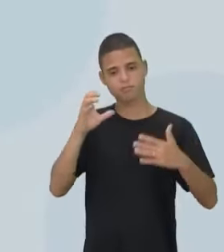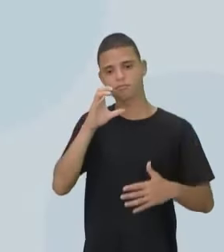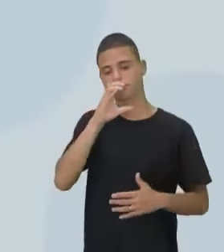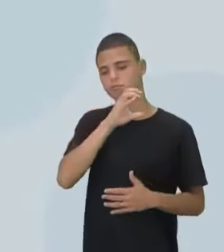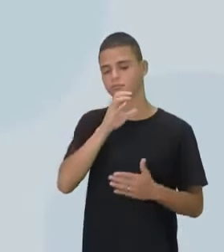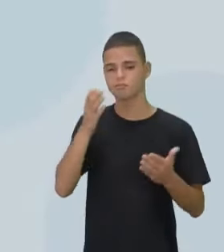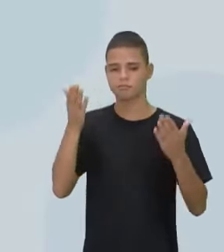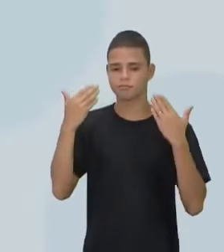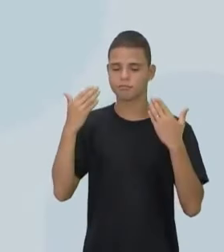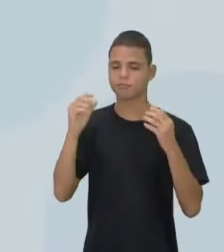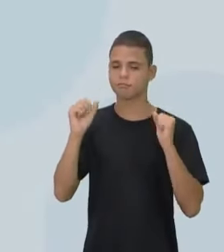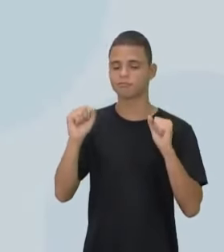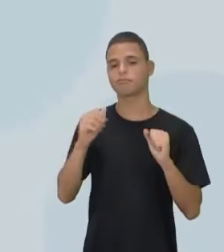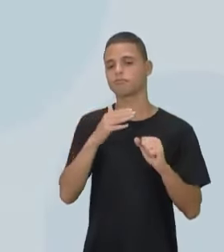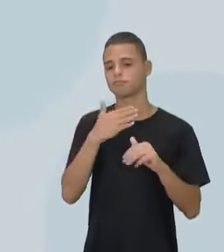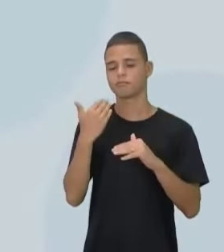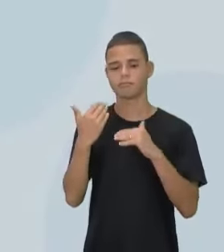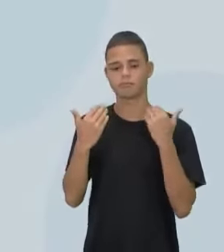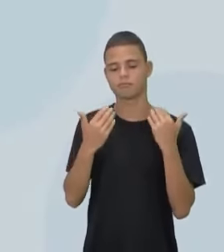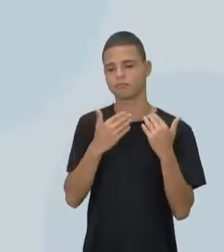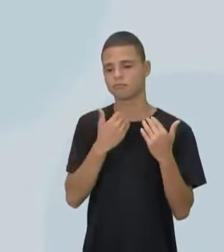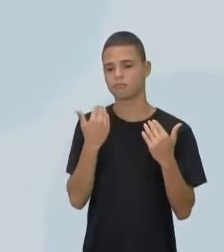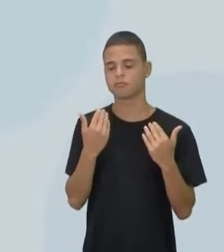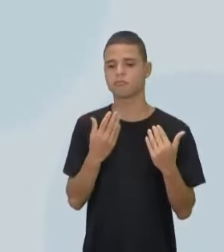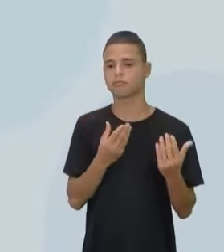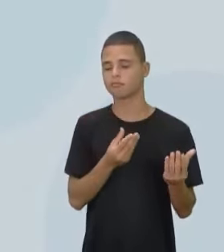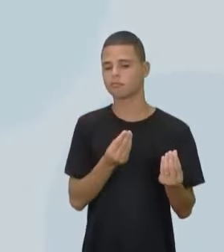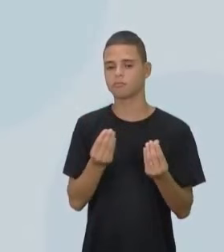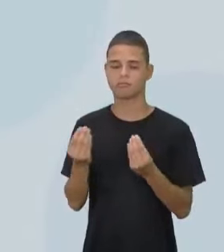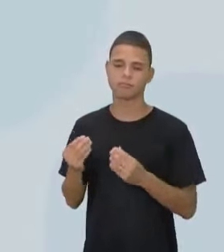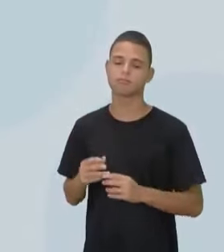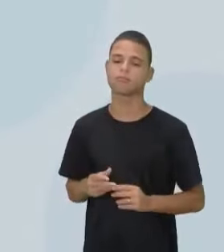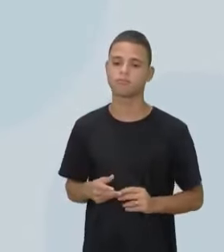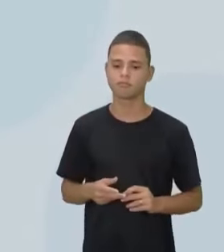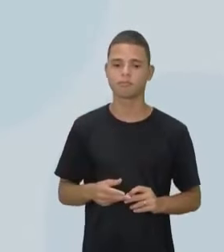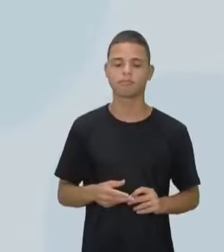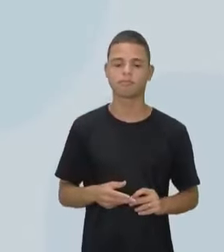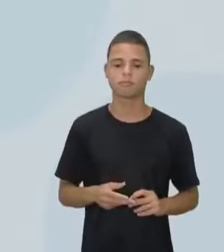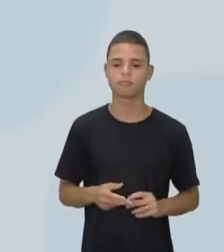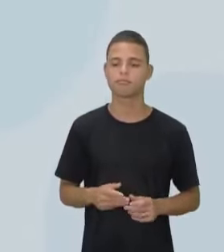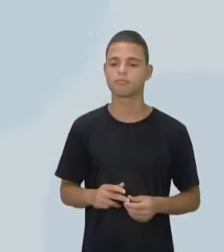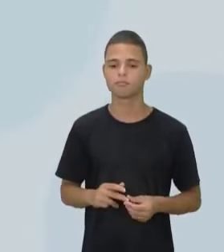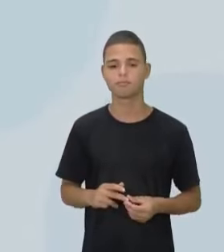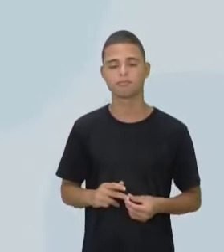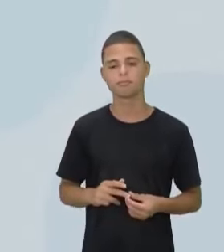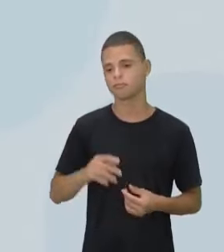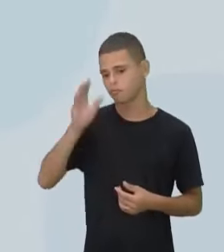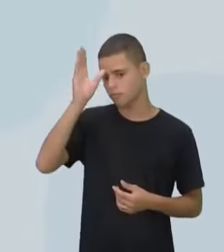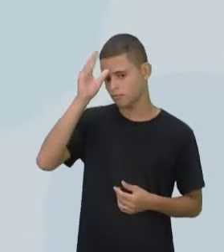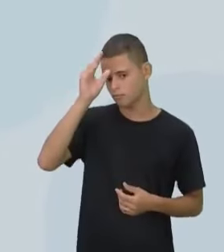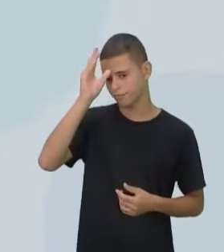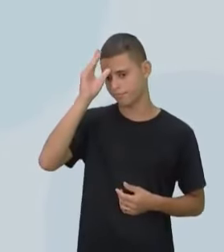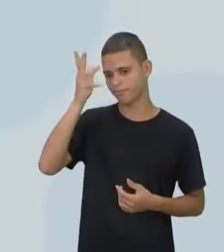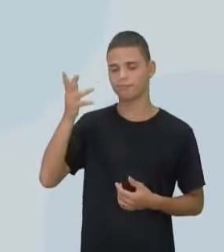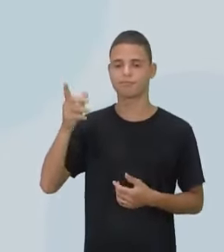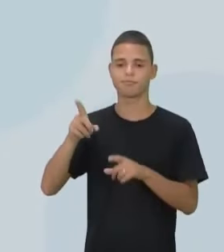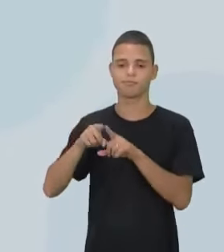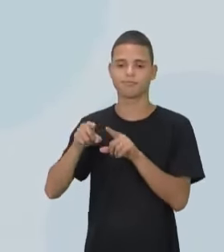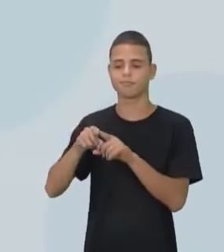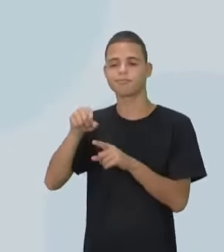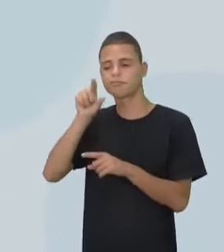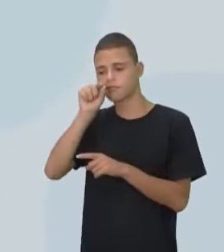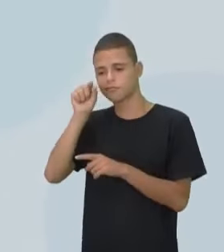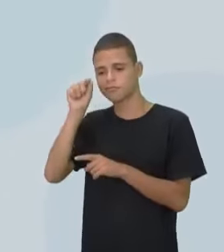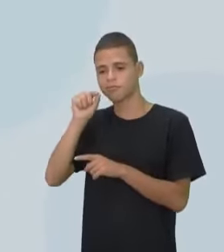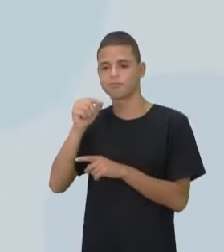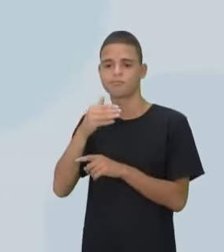com onda de calor você chega a perder, né, toda a produção ali, né, as galinhas, os pintinhos, eles não aguentam, é